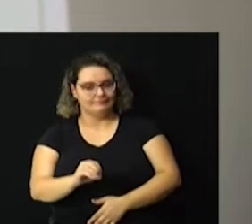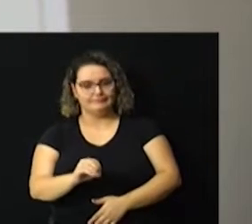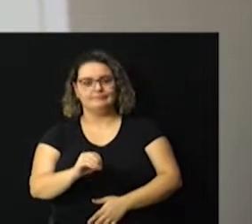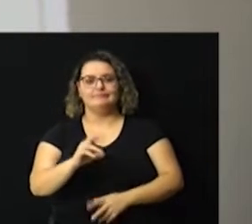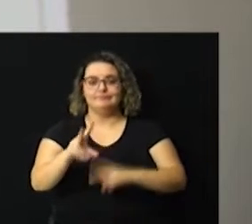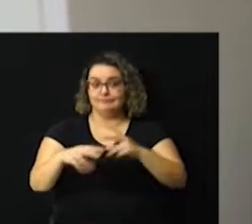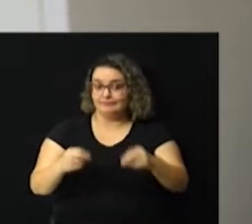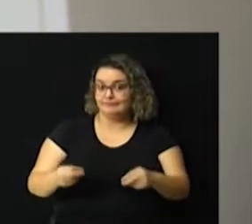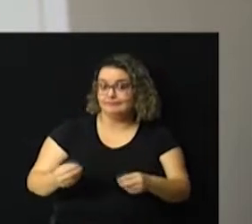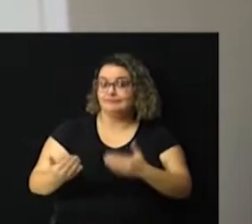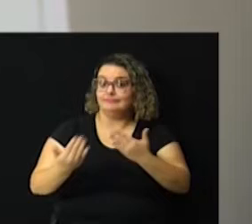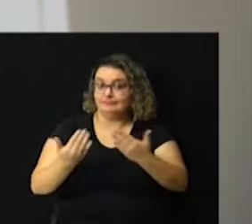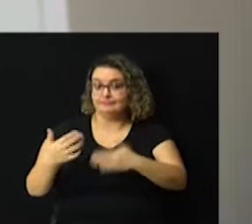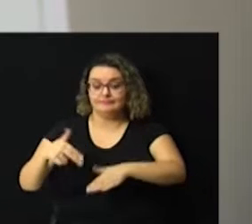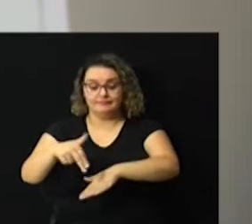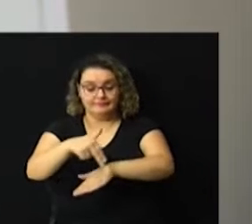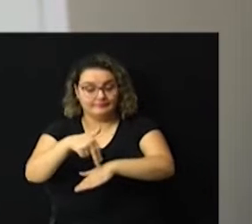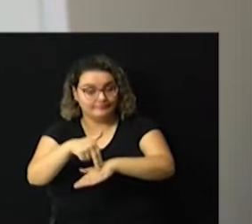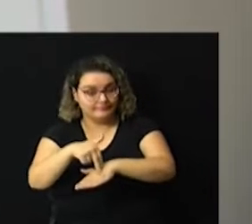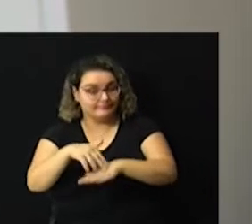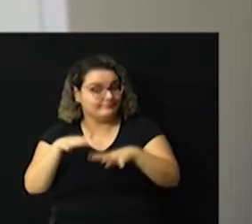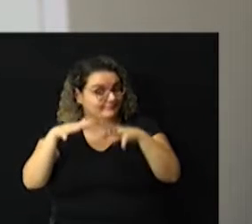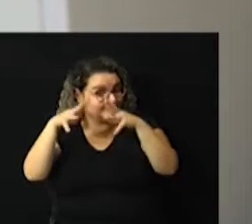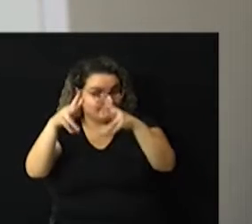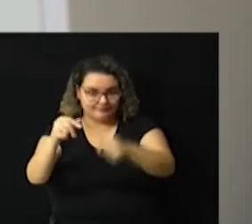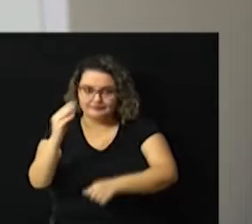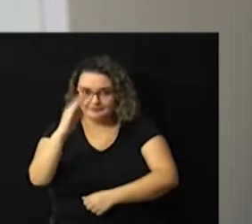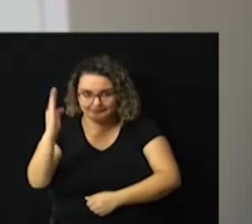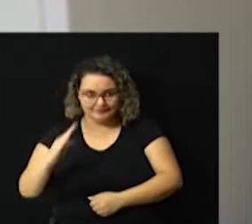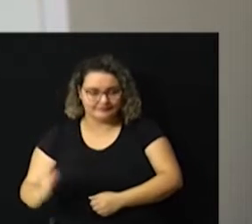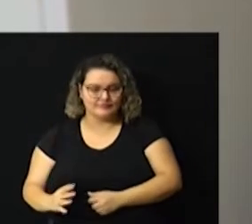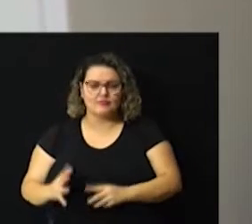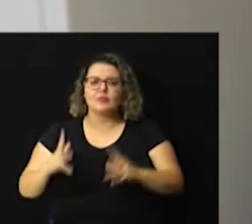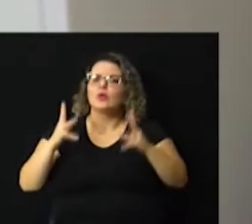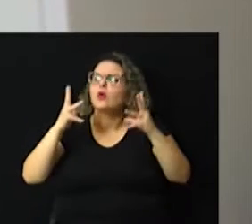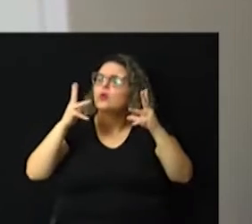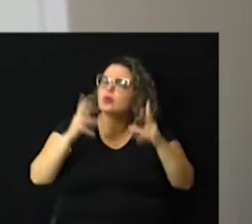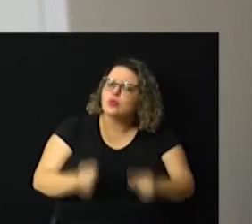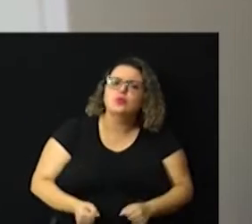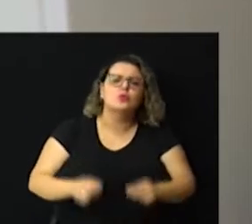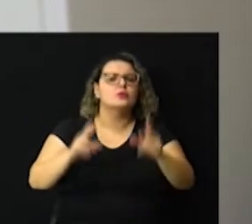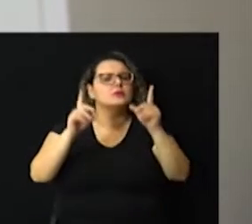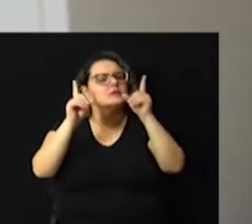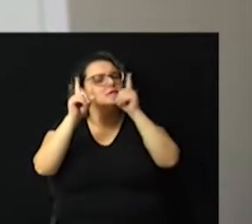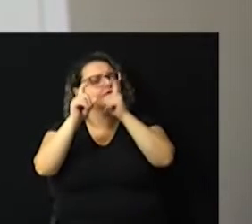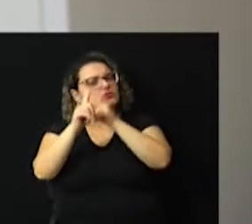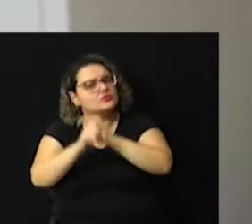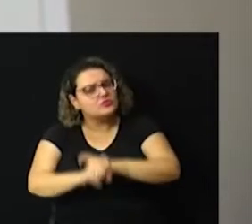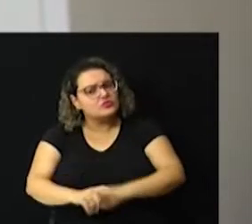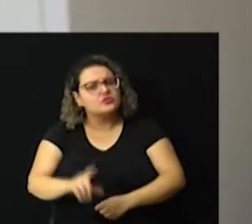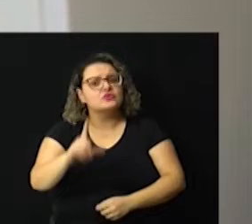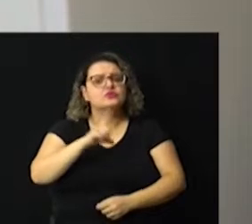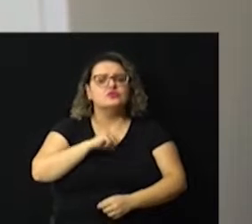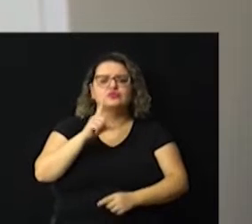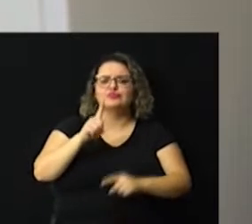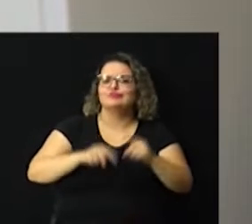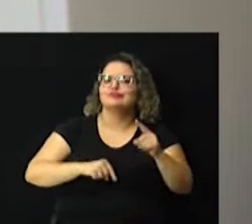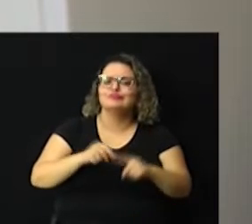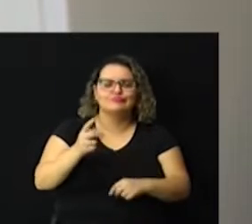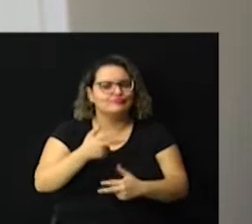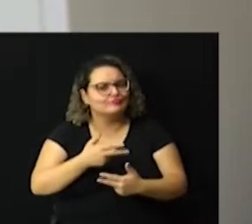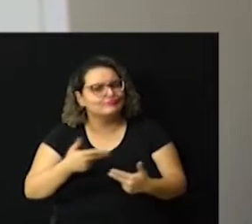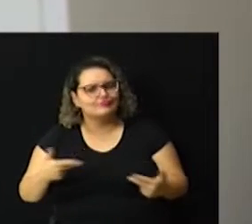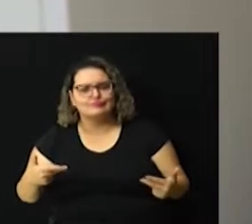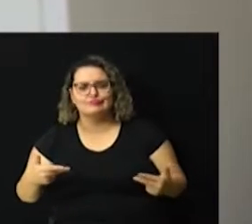com base nacional e chegar aí com todas as dificuldades que nós temos de